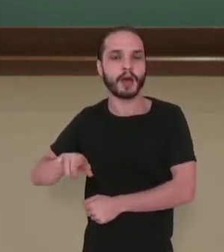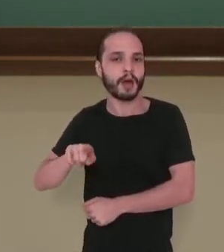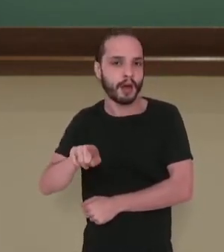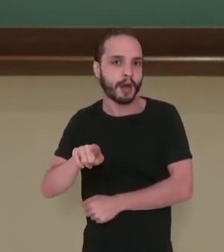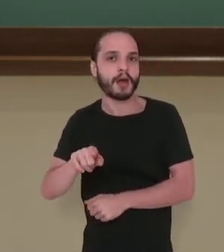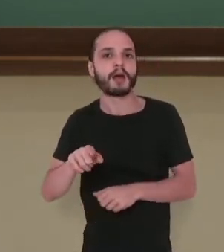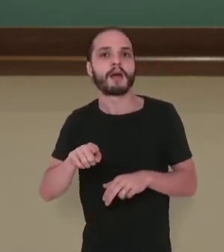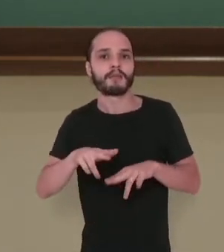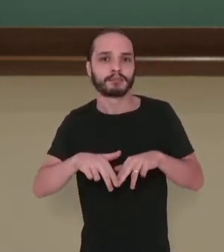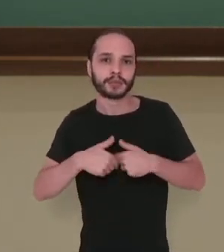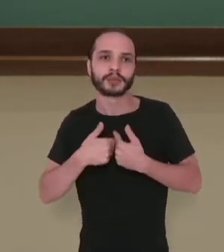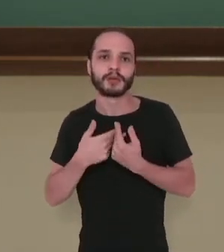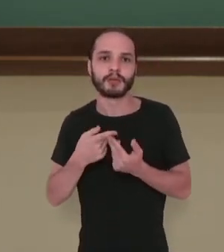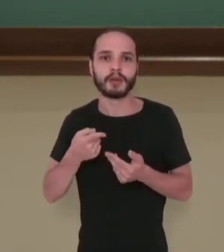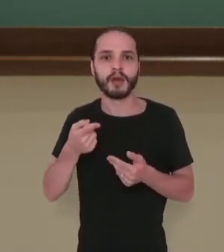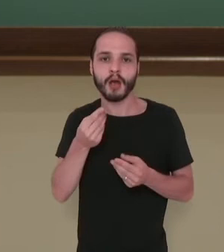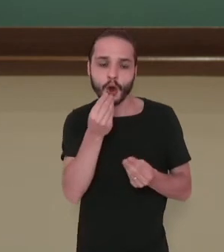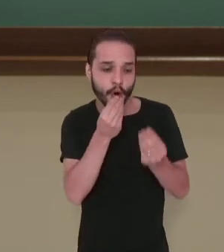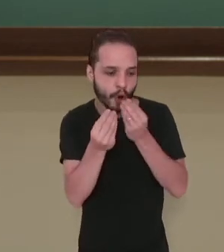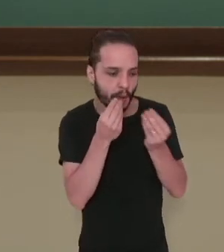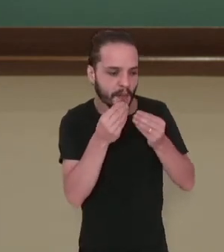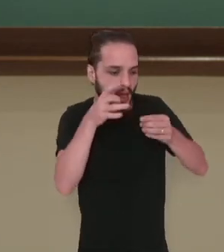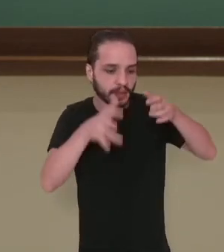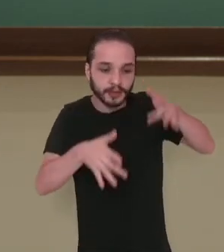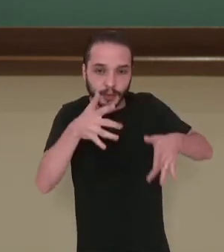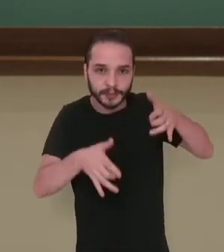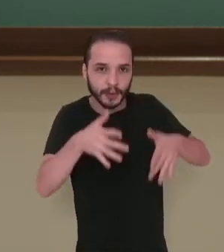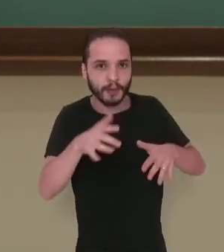os restos daquilo que eles se alimentavam e foi